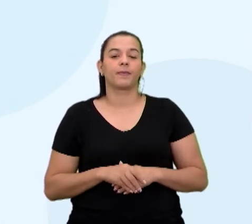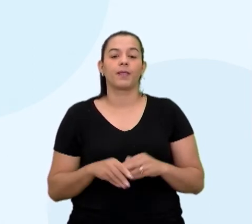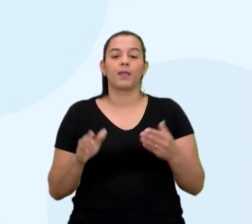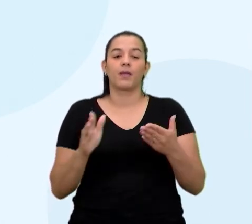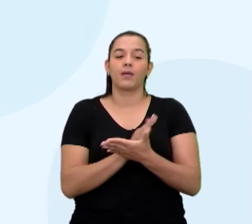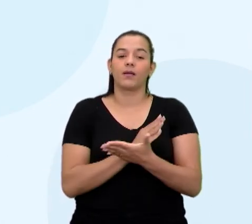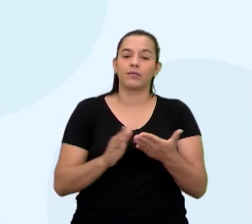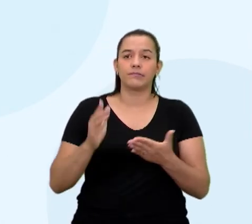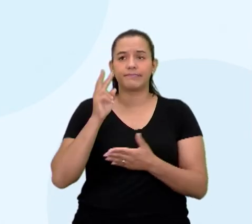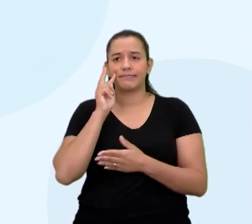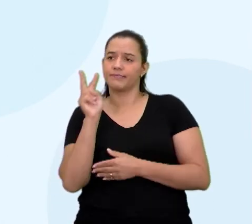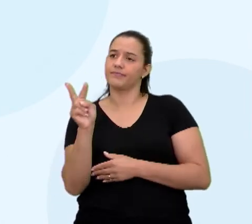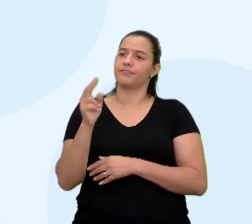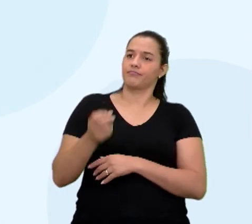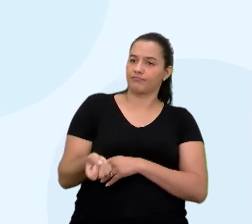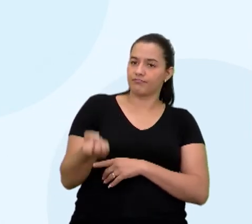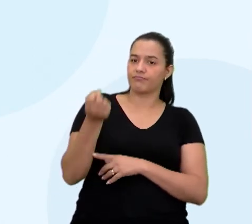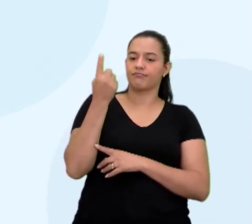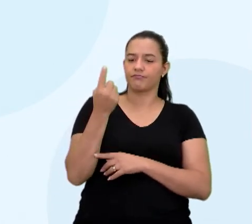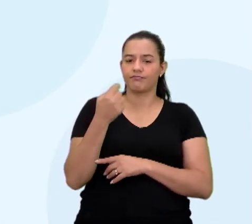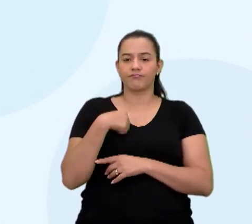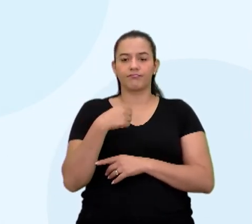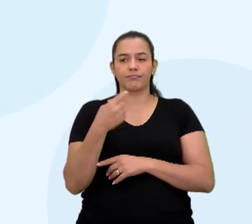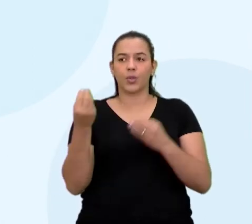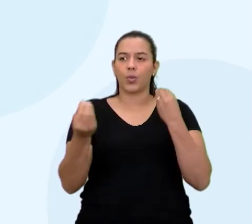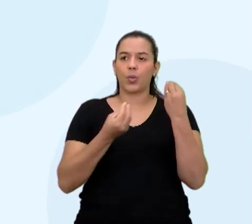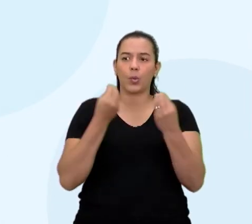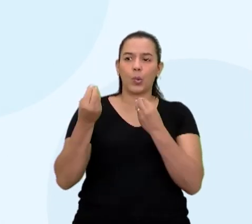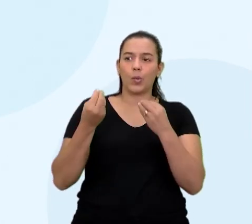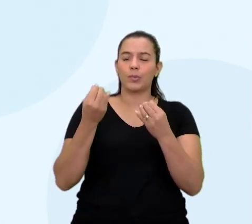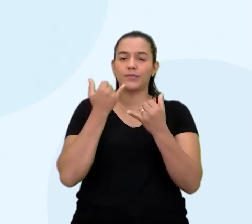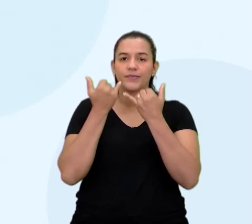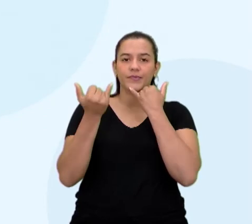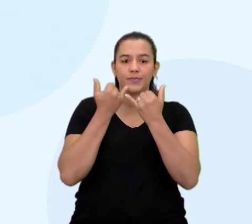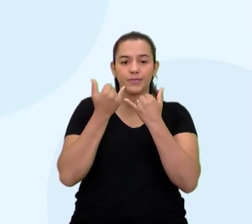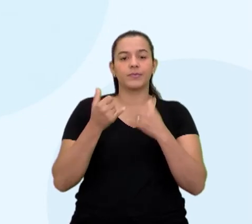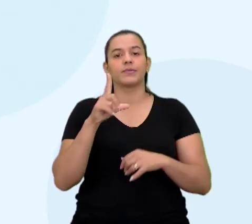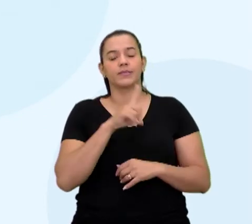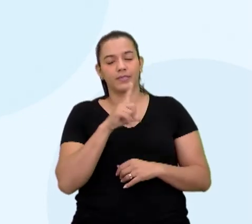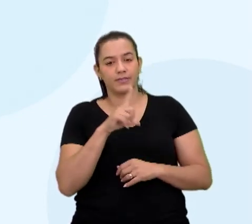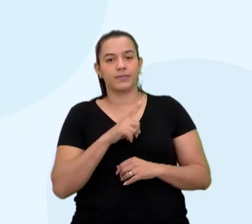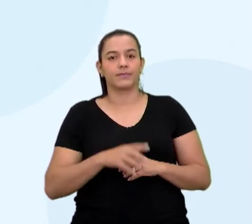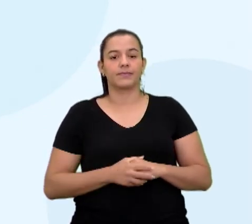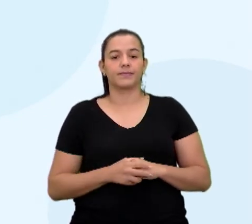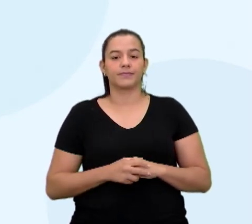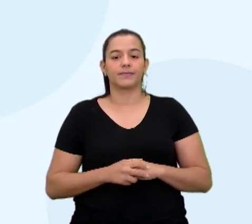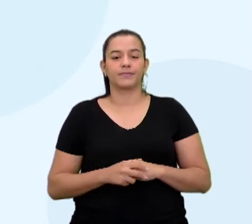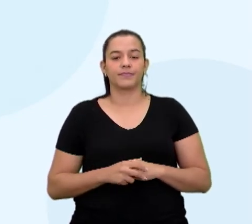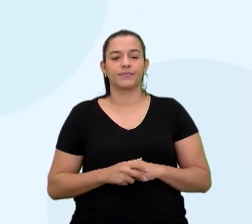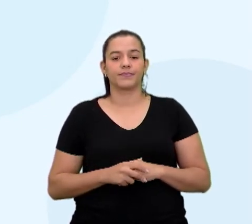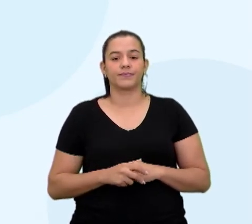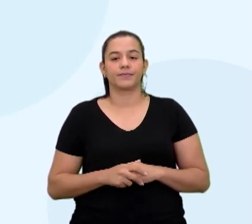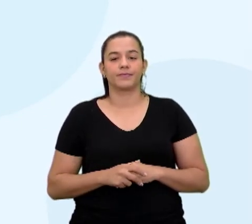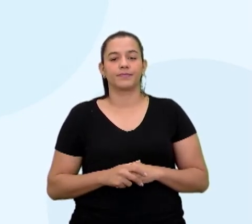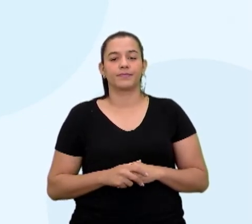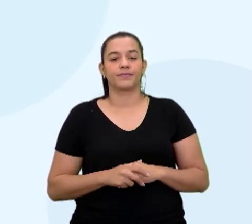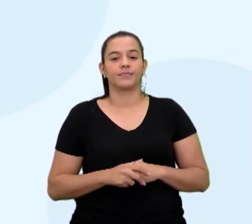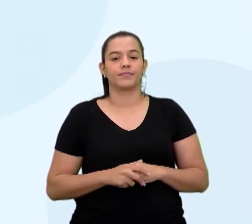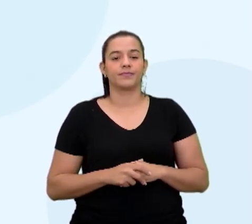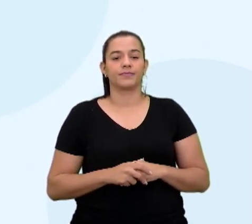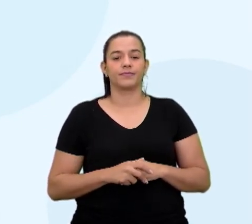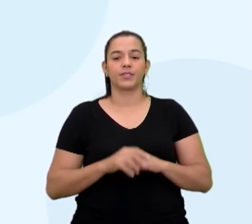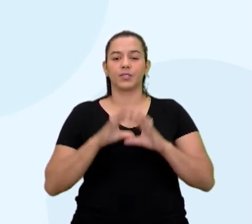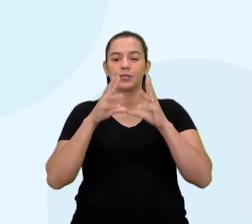você olha, você fala, nossa, não sei de onde tiraram tanta informação, mas existe. Então nós temos lá a formação, né? Eu não vou